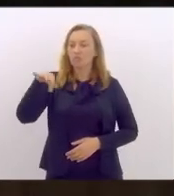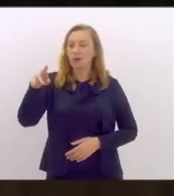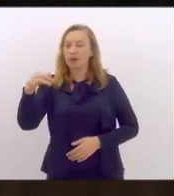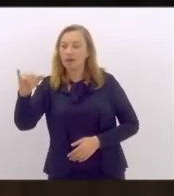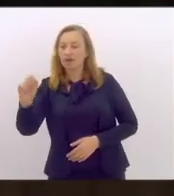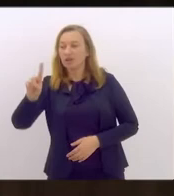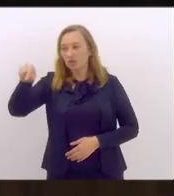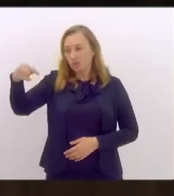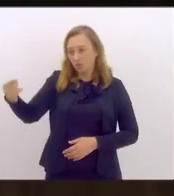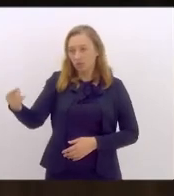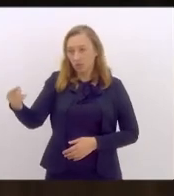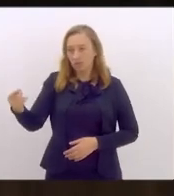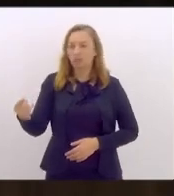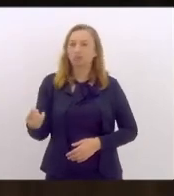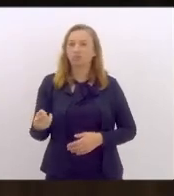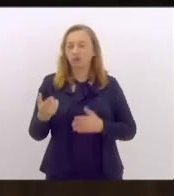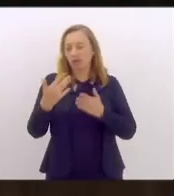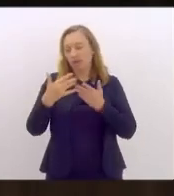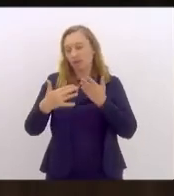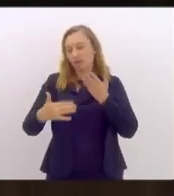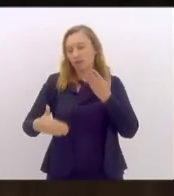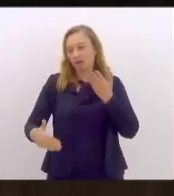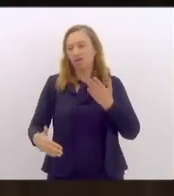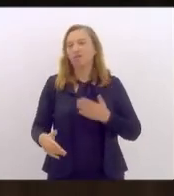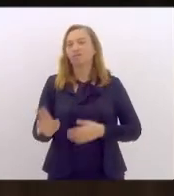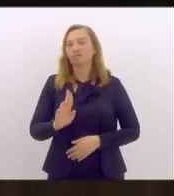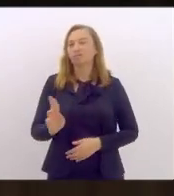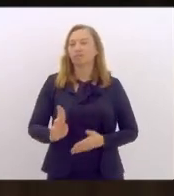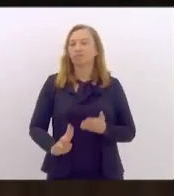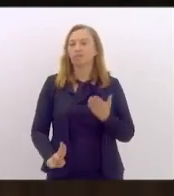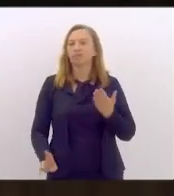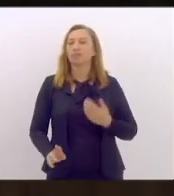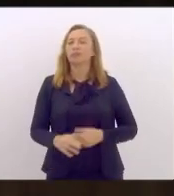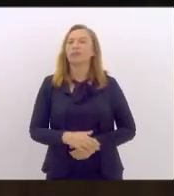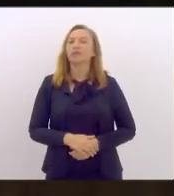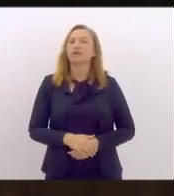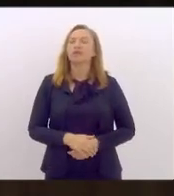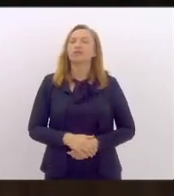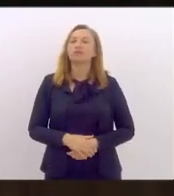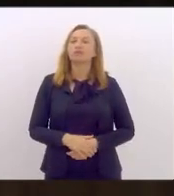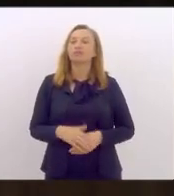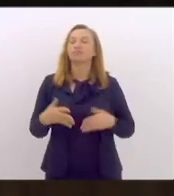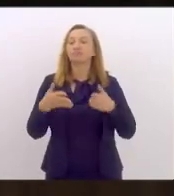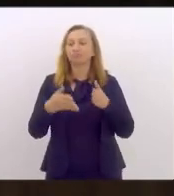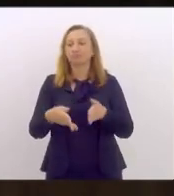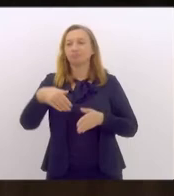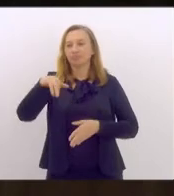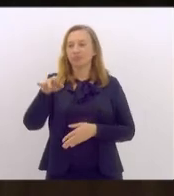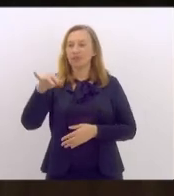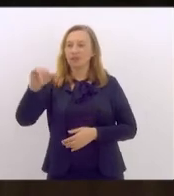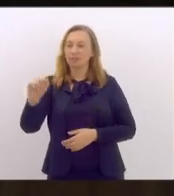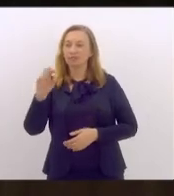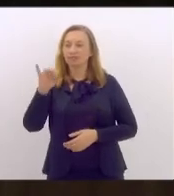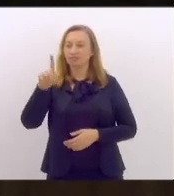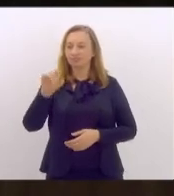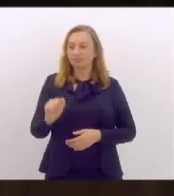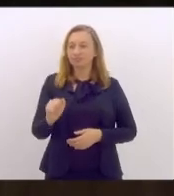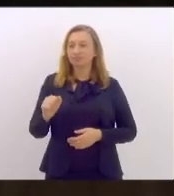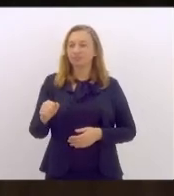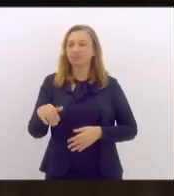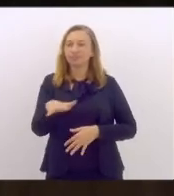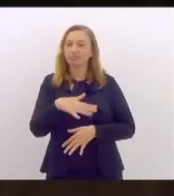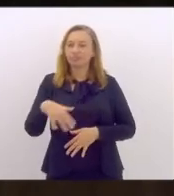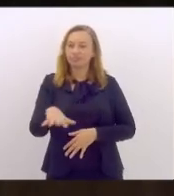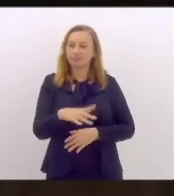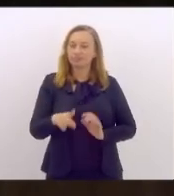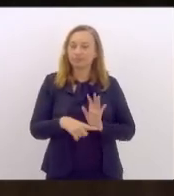entre outros e outra aqui fazer uma listagem exaustiva e a Maria Célia se destaca ela André que tem informação Inclusive a na área de